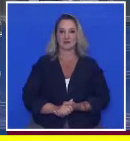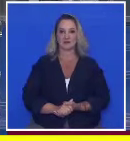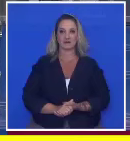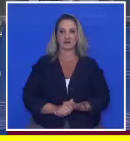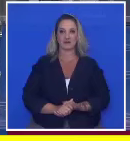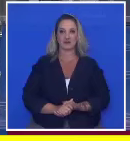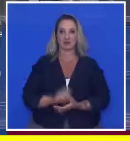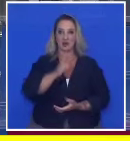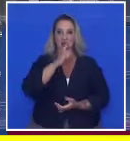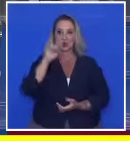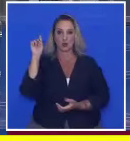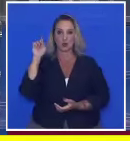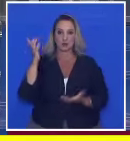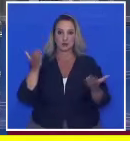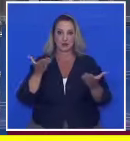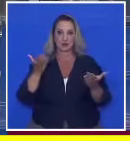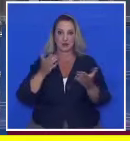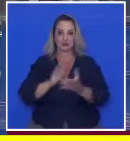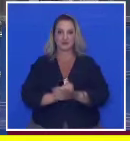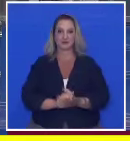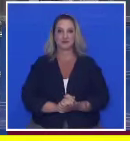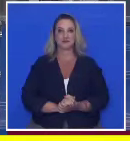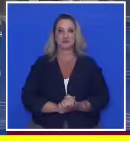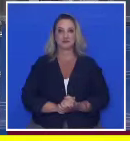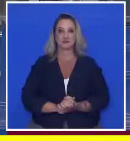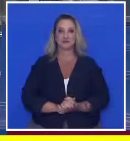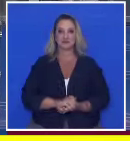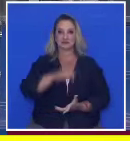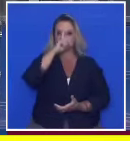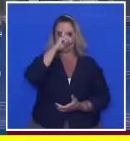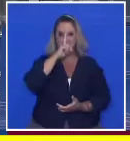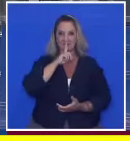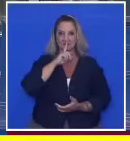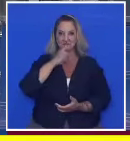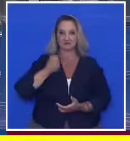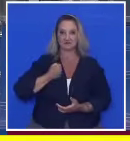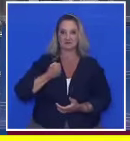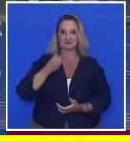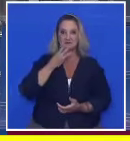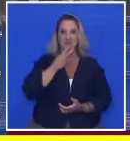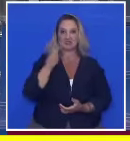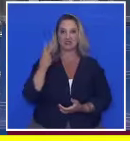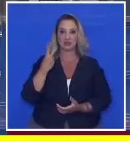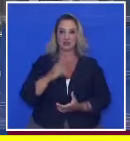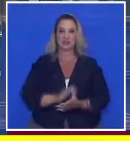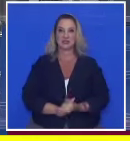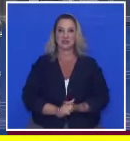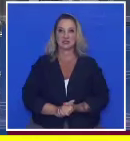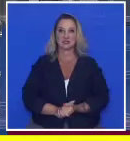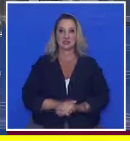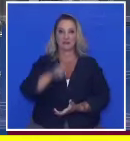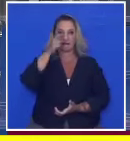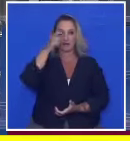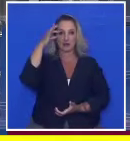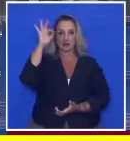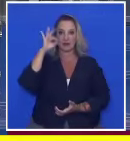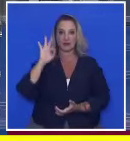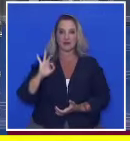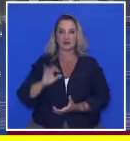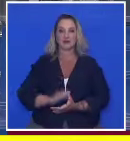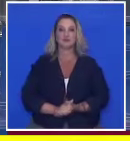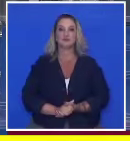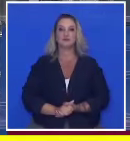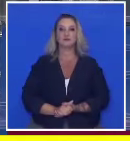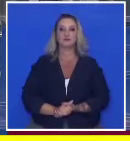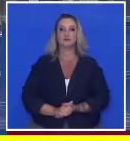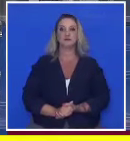Muito bem, vamos à última bola. Bola amarela número 32. Vamos conferir então com os